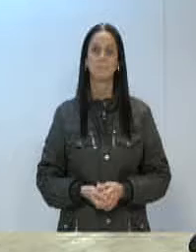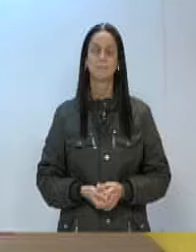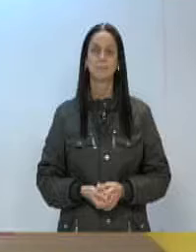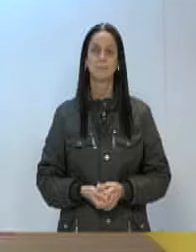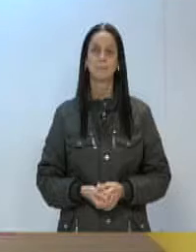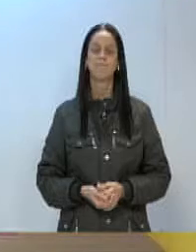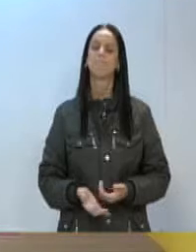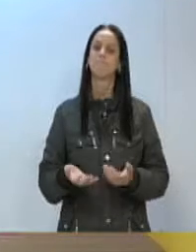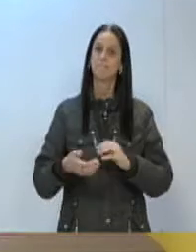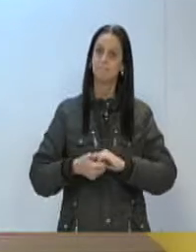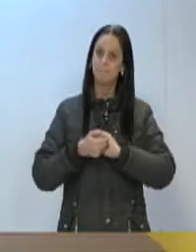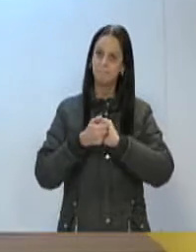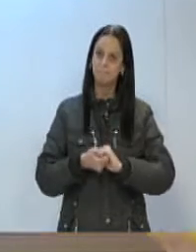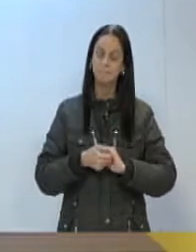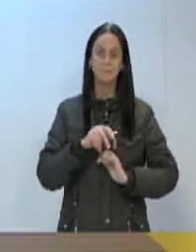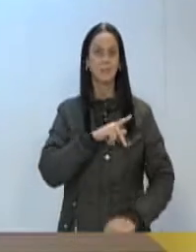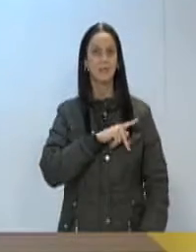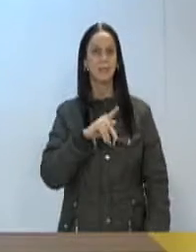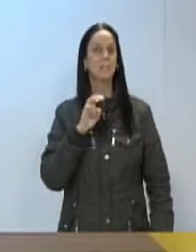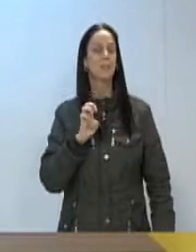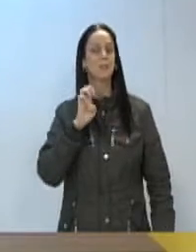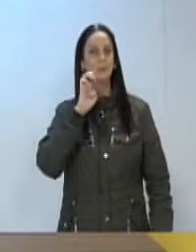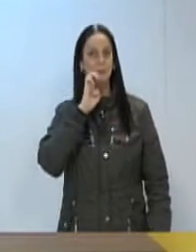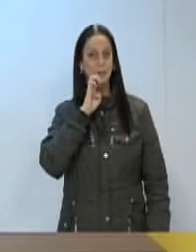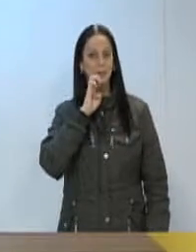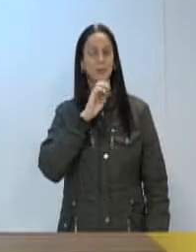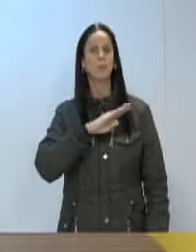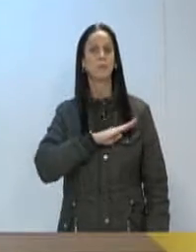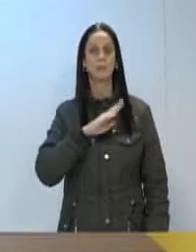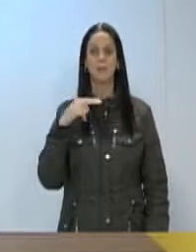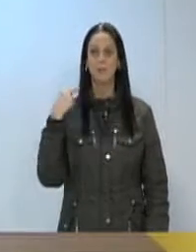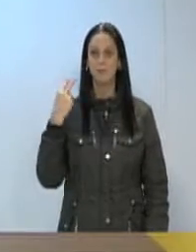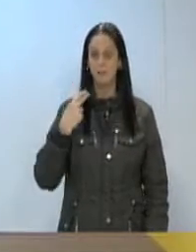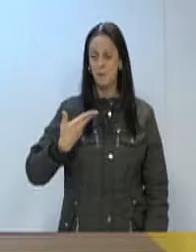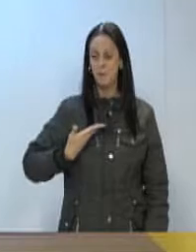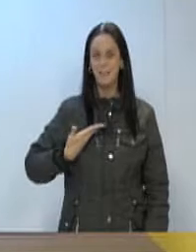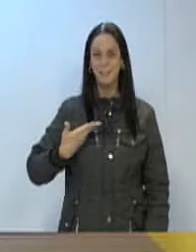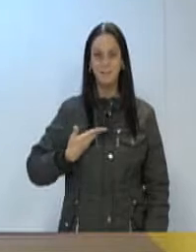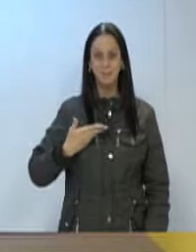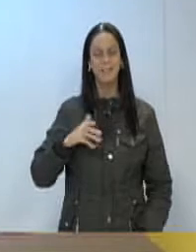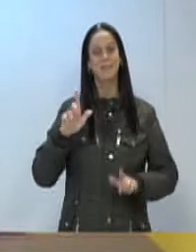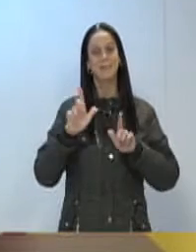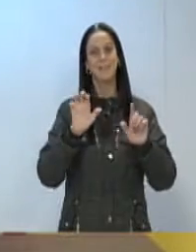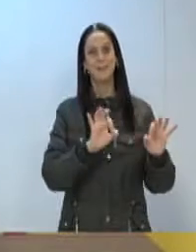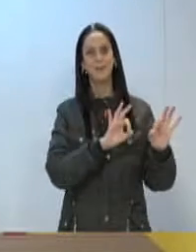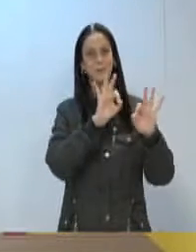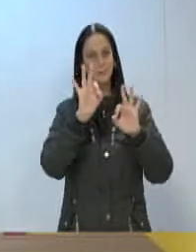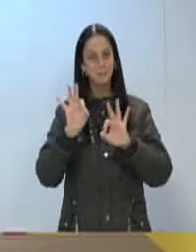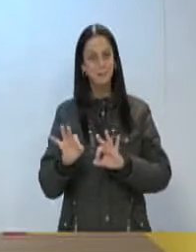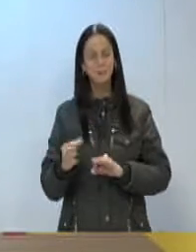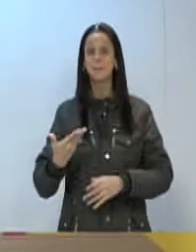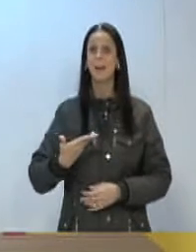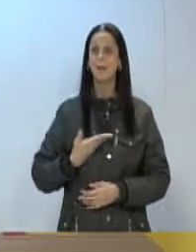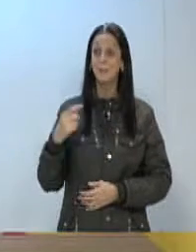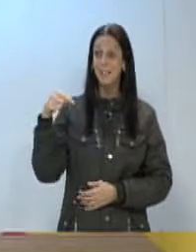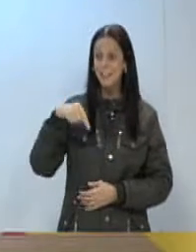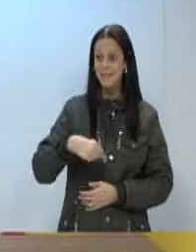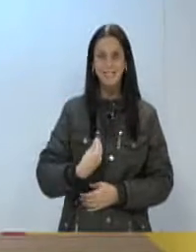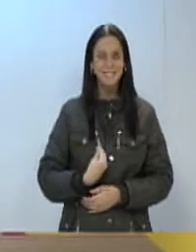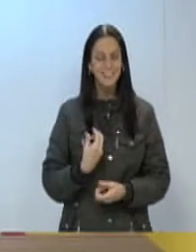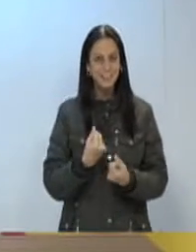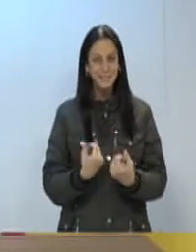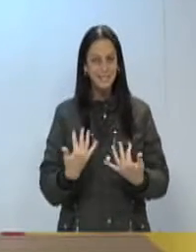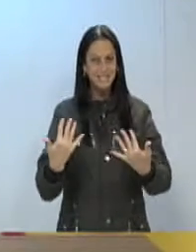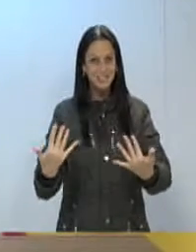eu quero completar o presente Egídio os colegas vereadores amigos que nos acompanham pela TV L amigos acompanha aqui no plenário